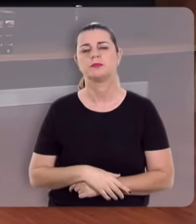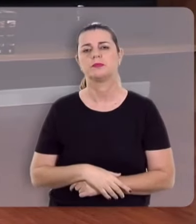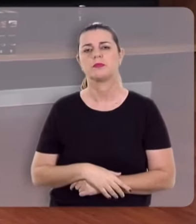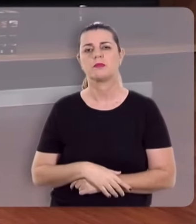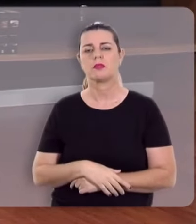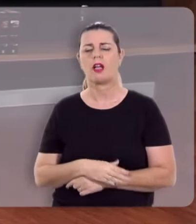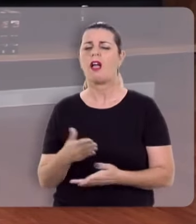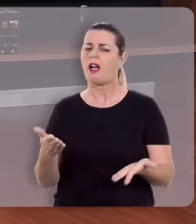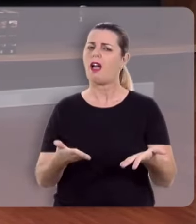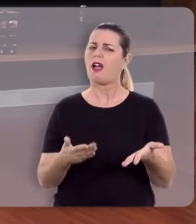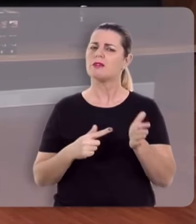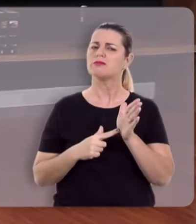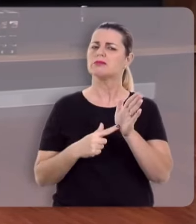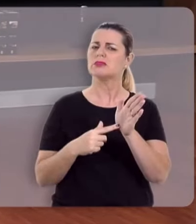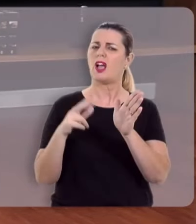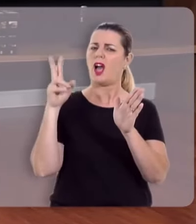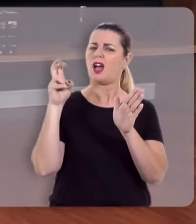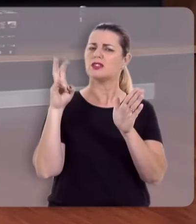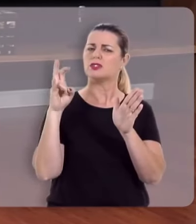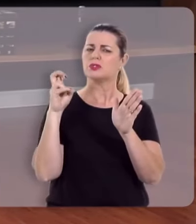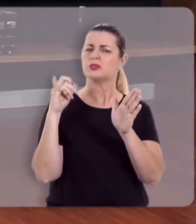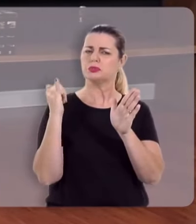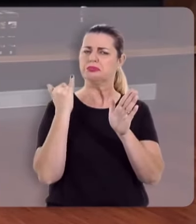Aqui está posto um assunto vital,